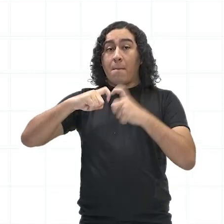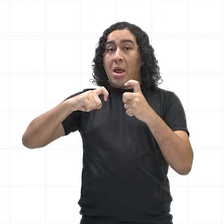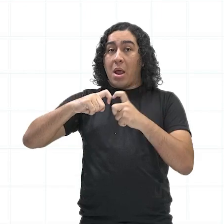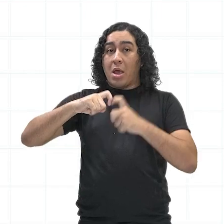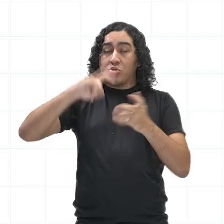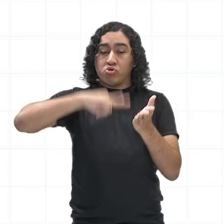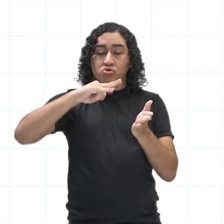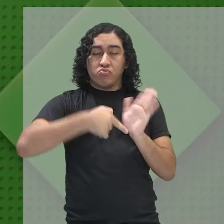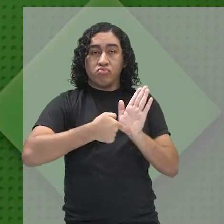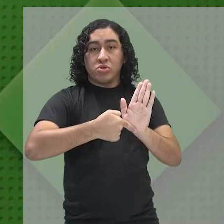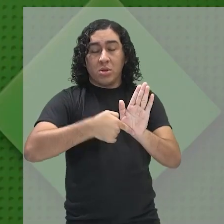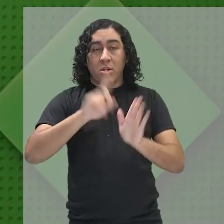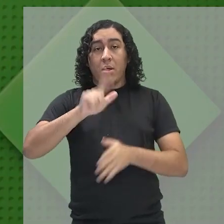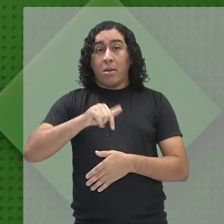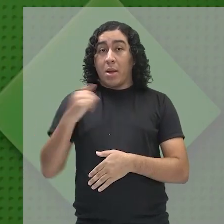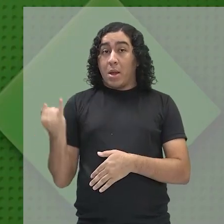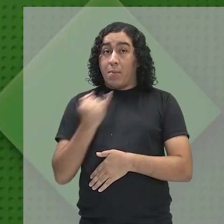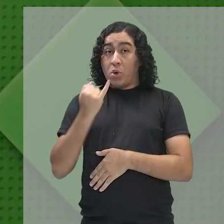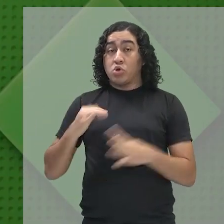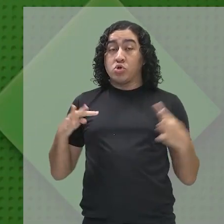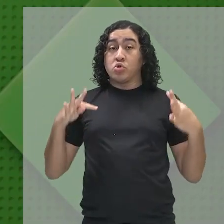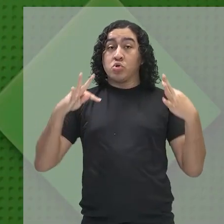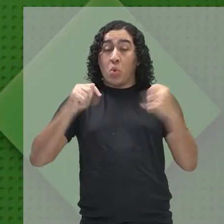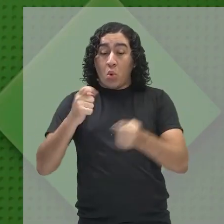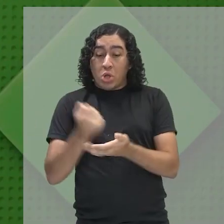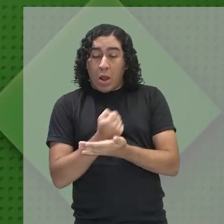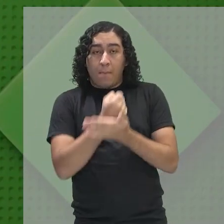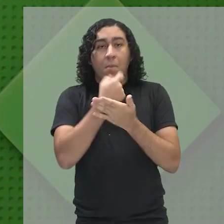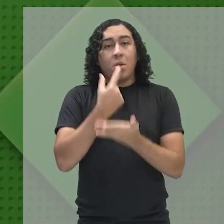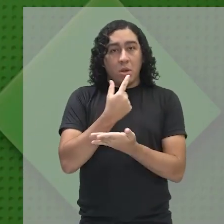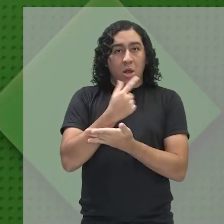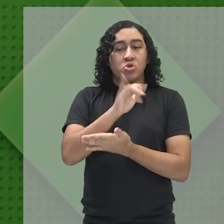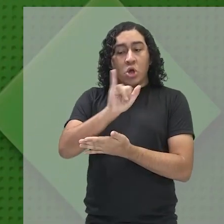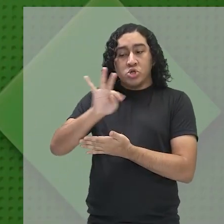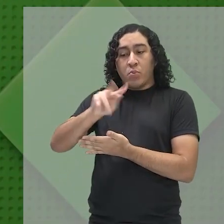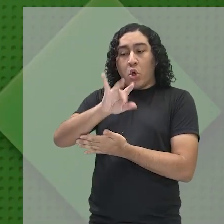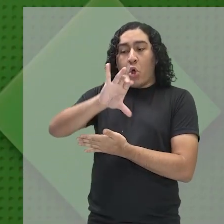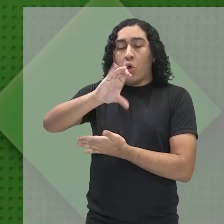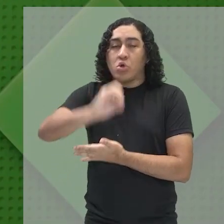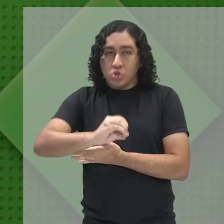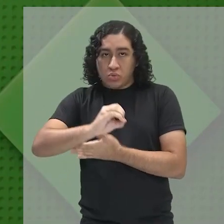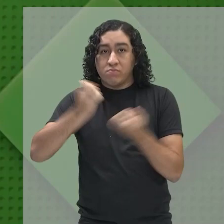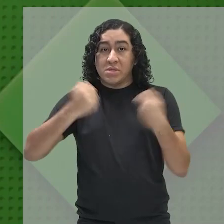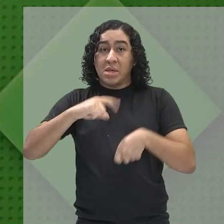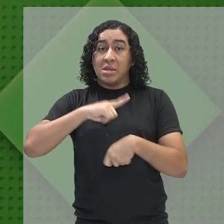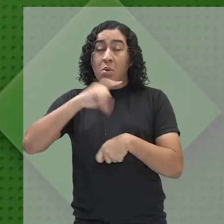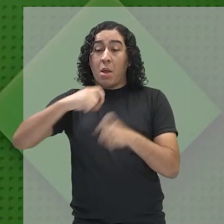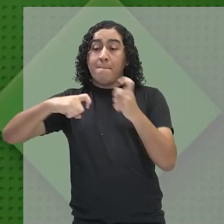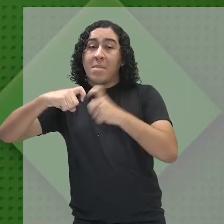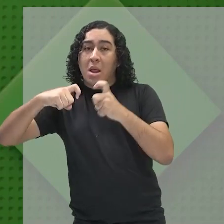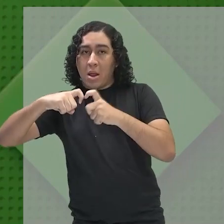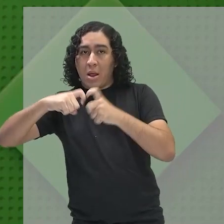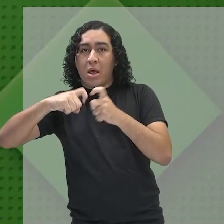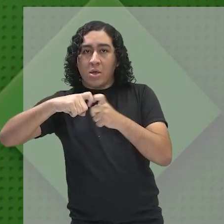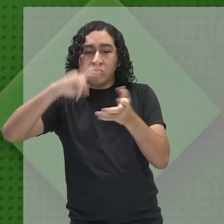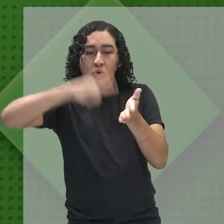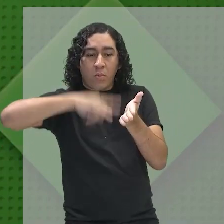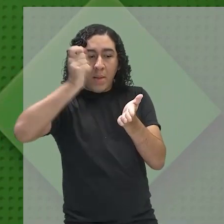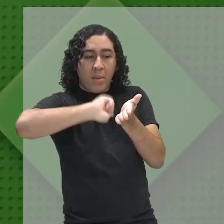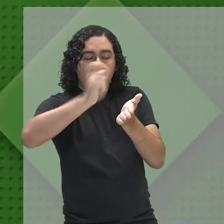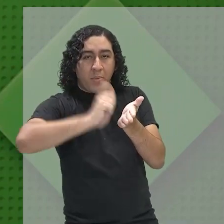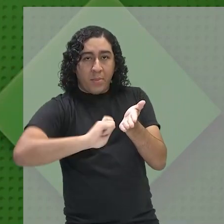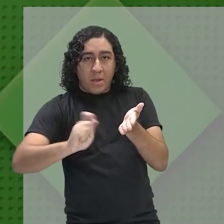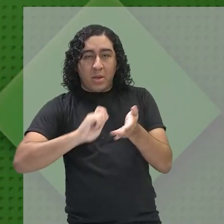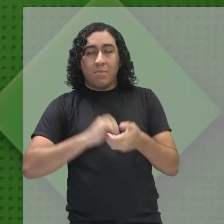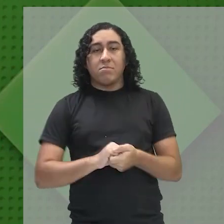né? É muito importante que todo antibiótico, independente de qual seja a doença, ele seja receitado pelo médico, né? Até mesmo uma simples dor